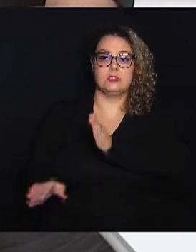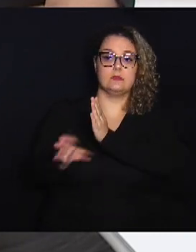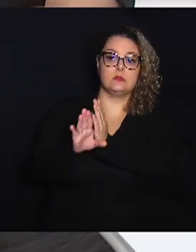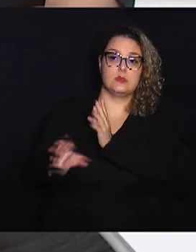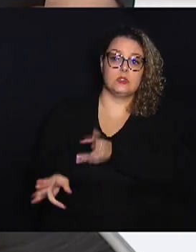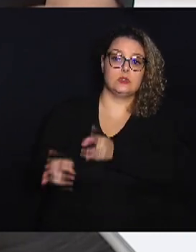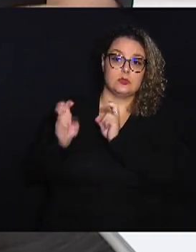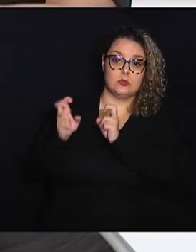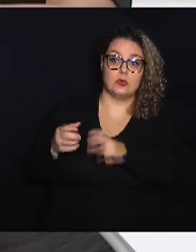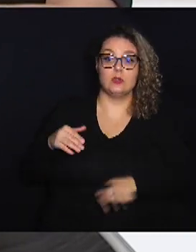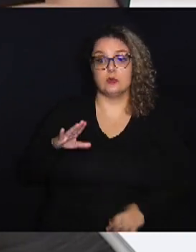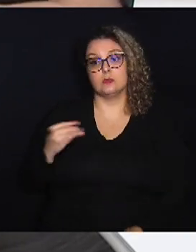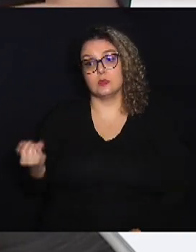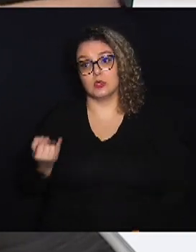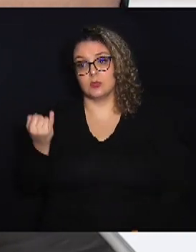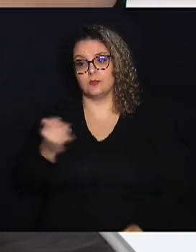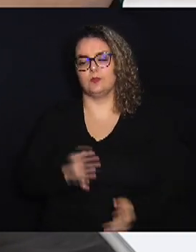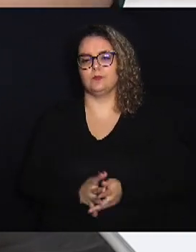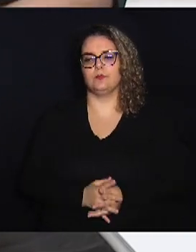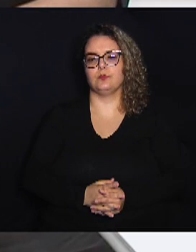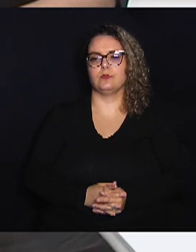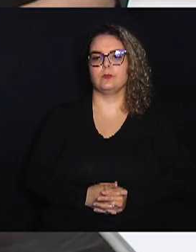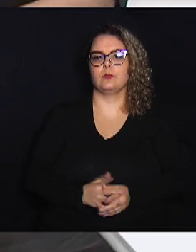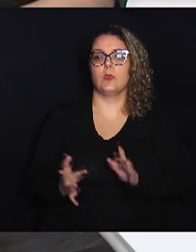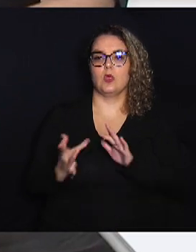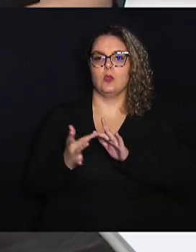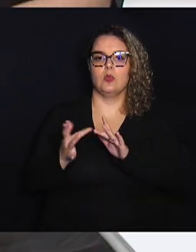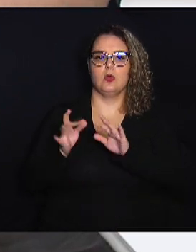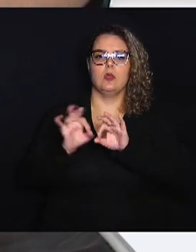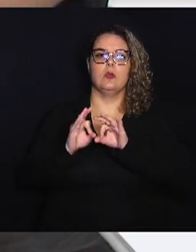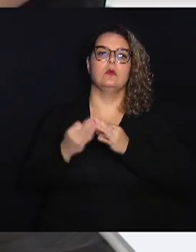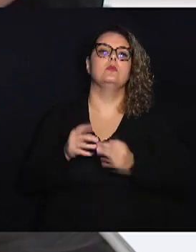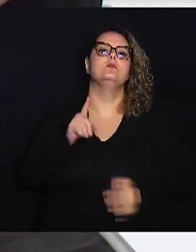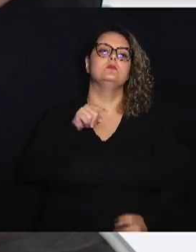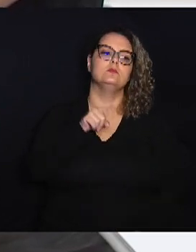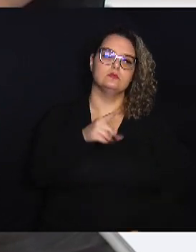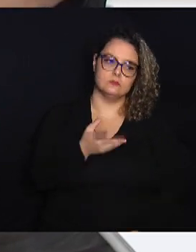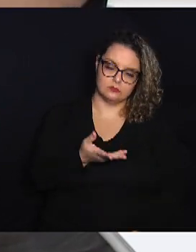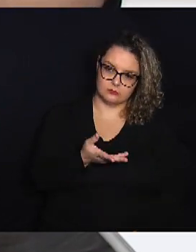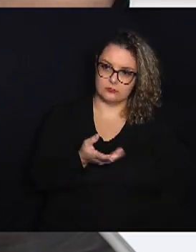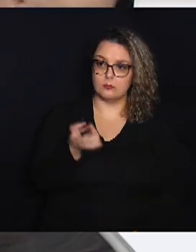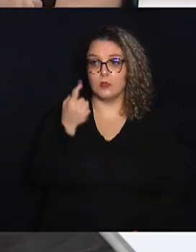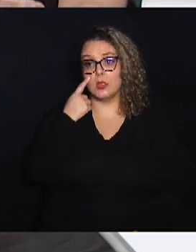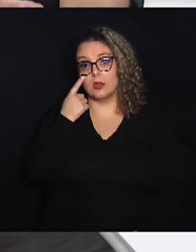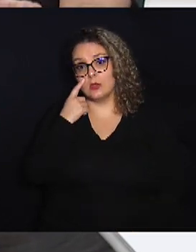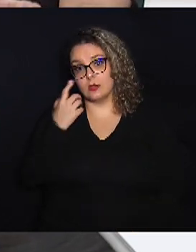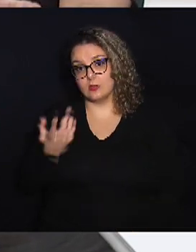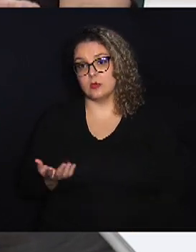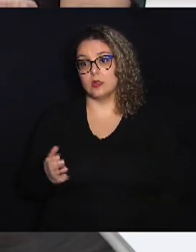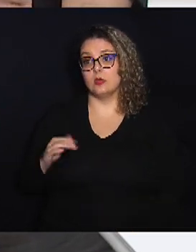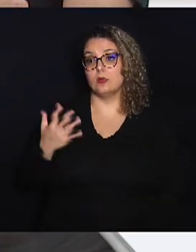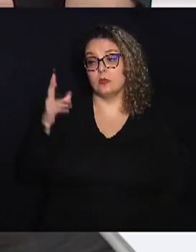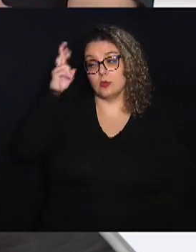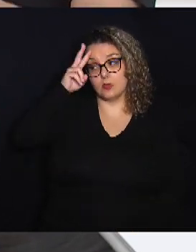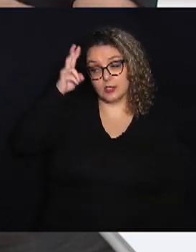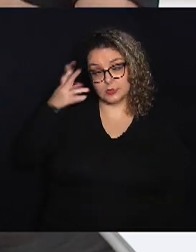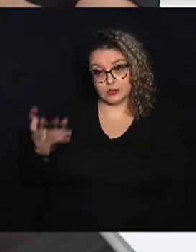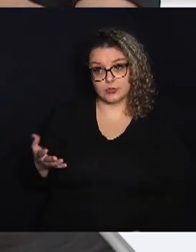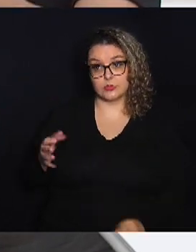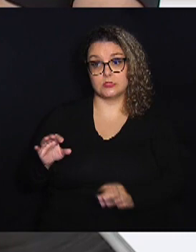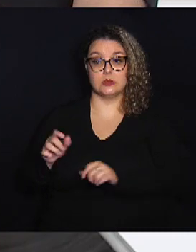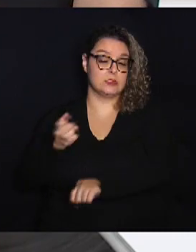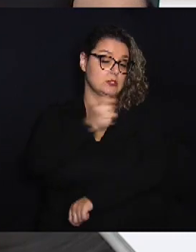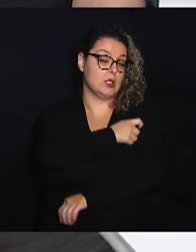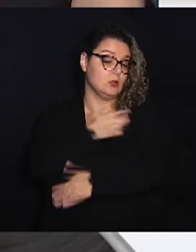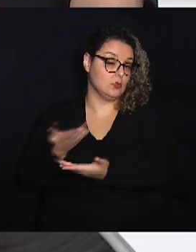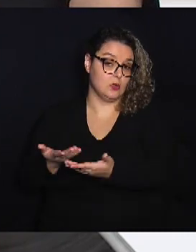talvez um dos mais importantes, é o contato com a família, para poder ver qual que é o histórico desse aluno. Se ele tem uma